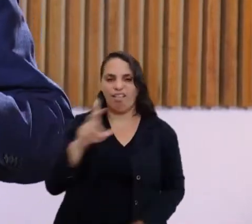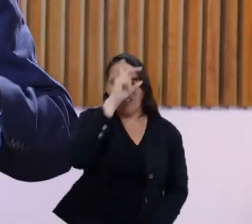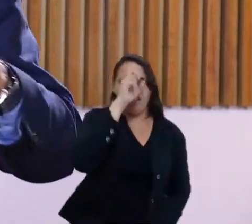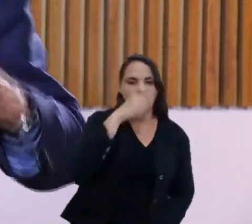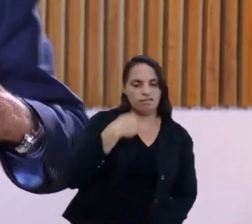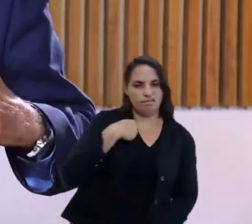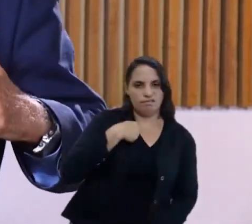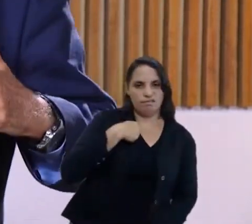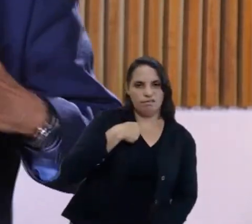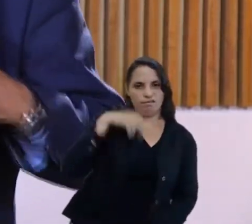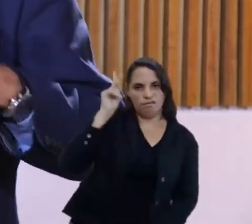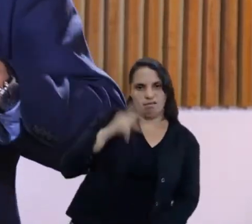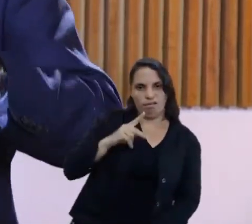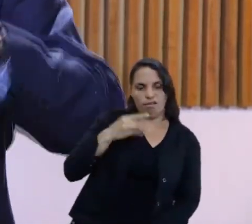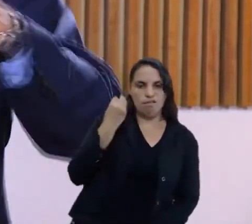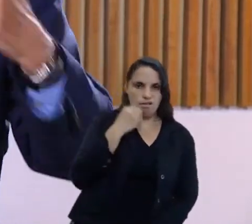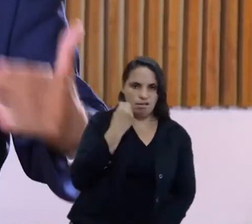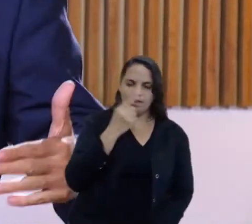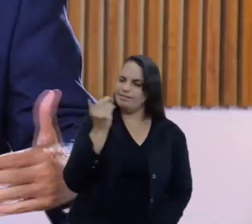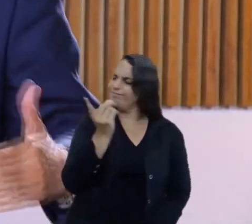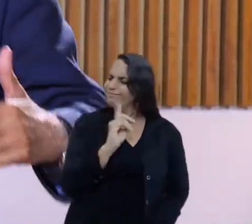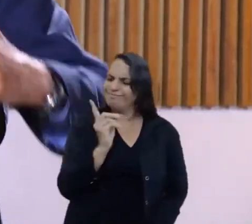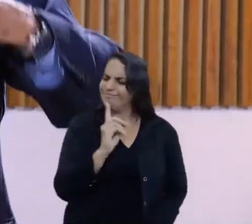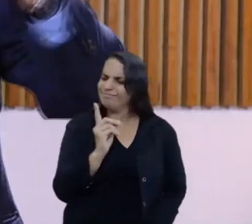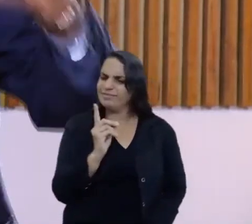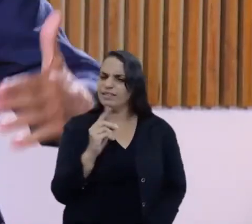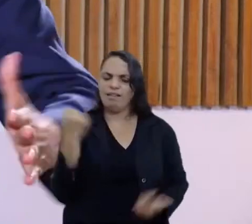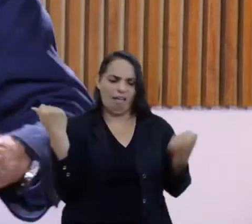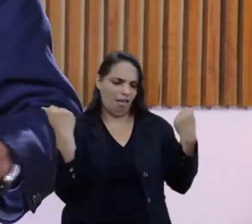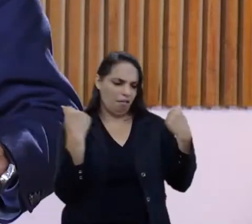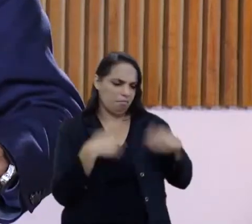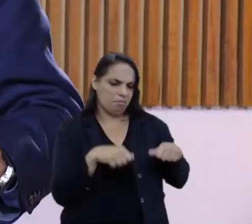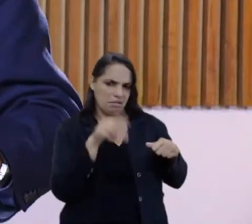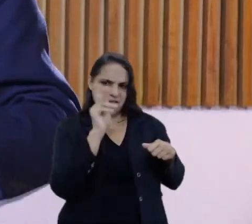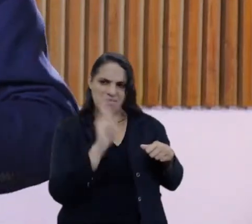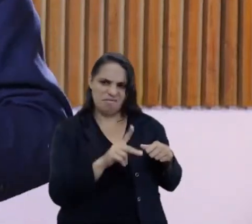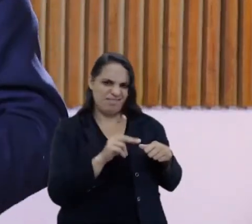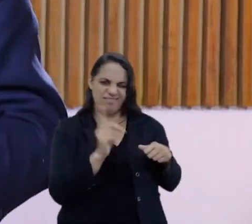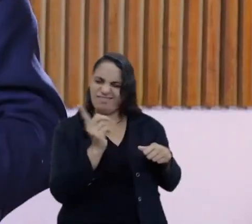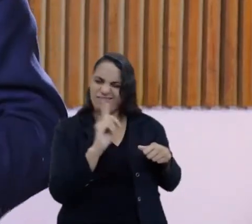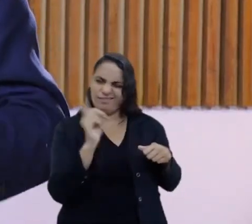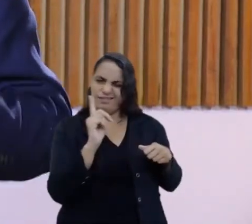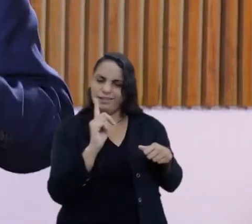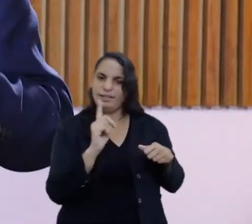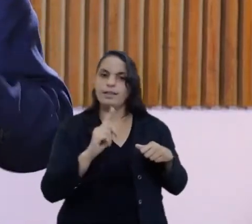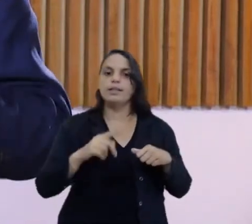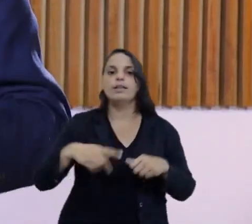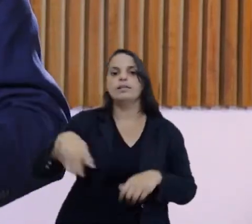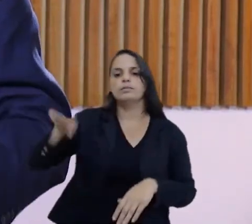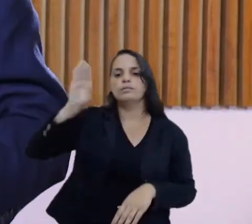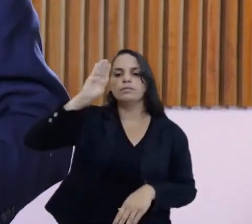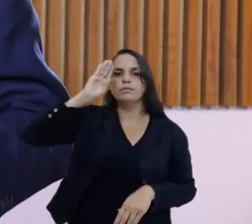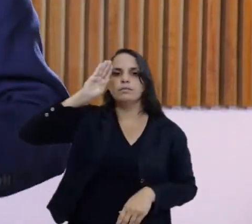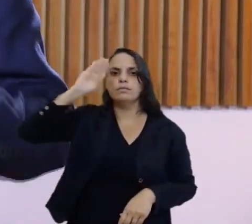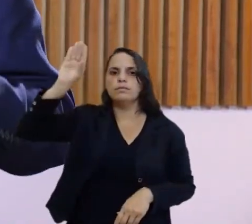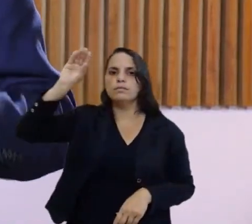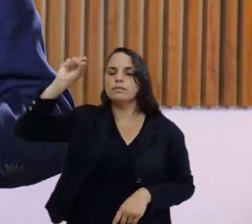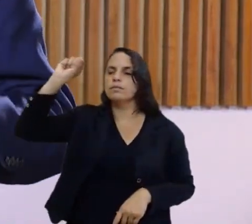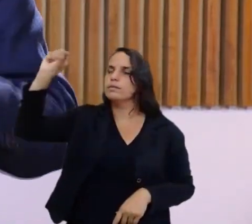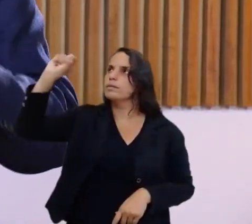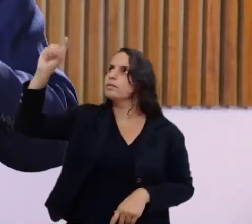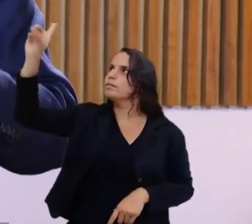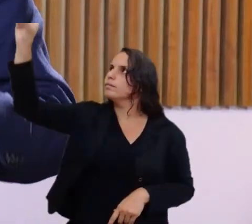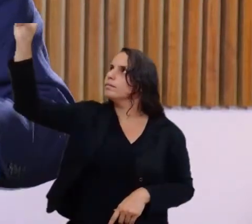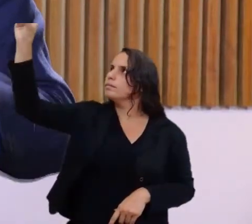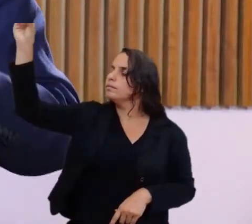de esforço humano, de capacidade humana, de talento humano, não. Ele recebe poder para